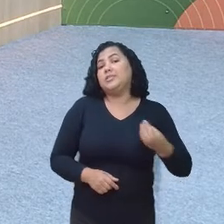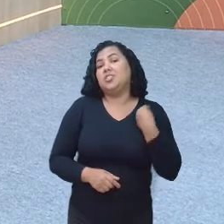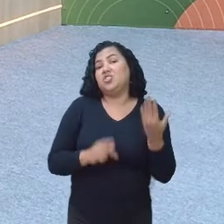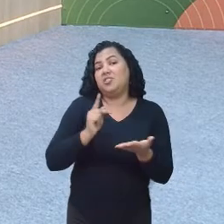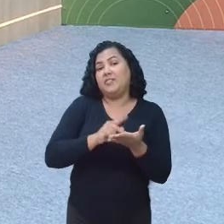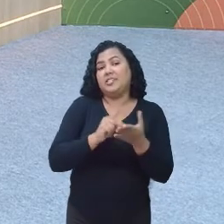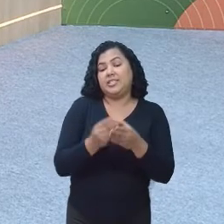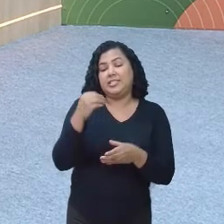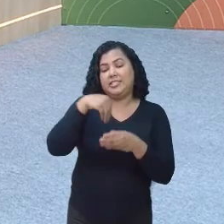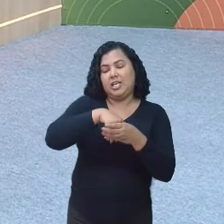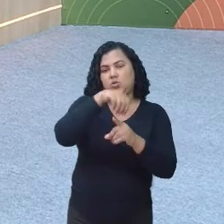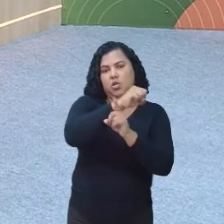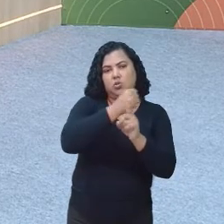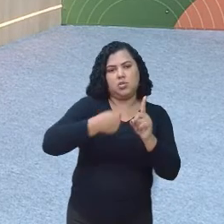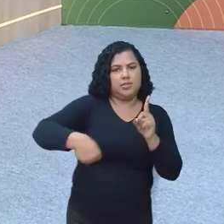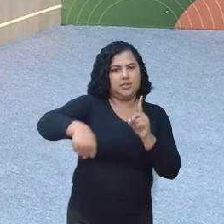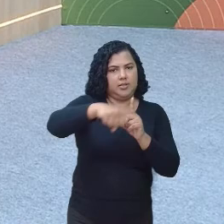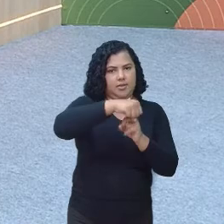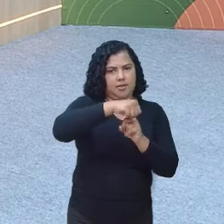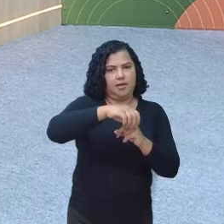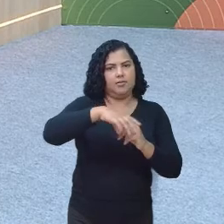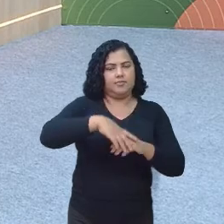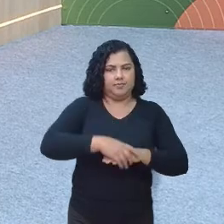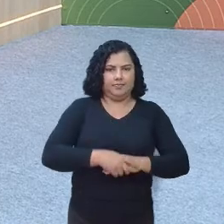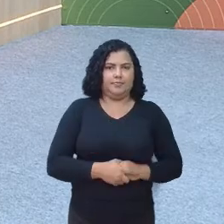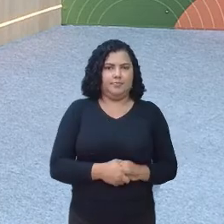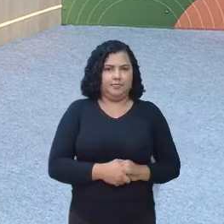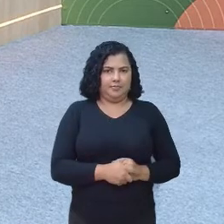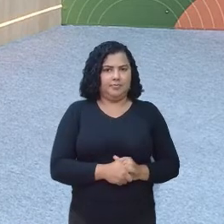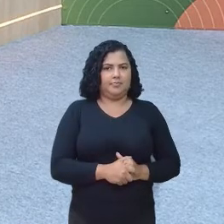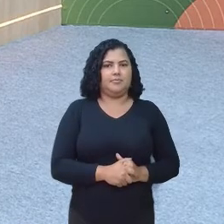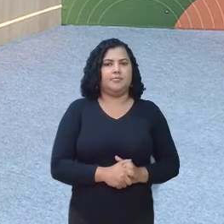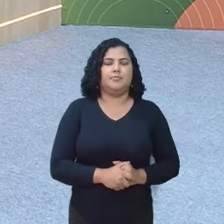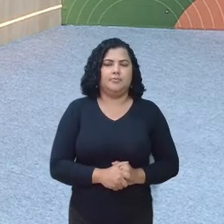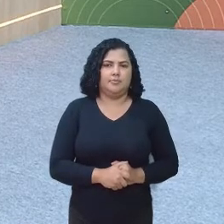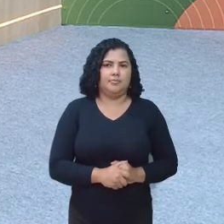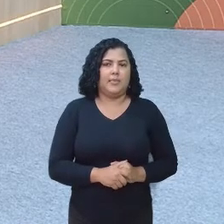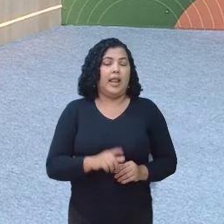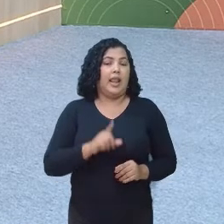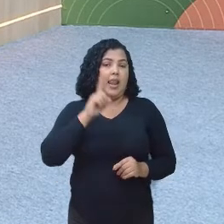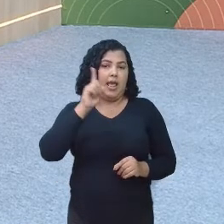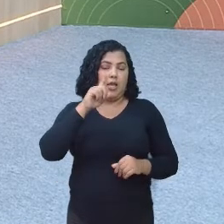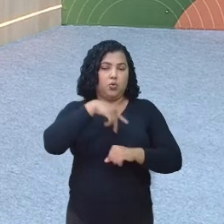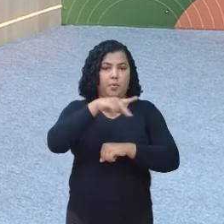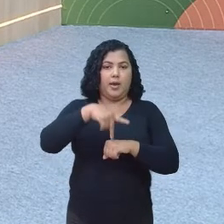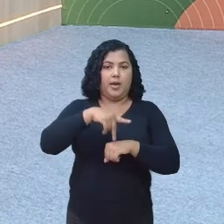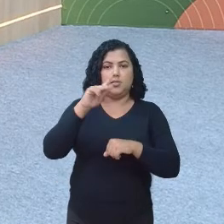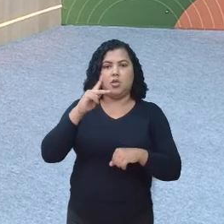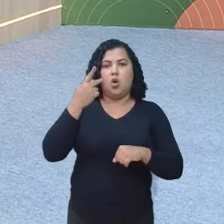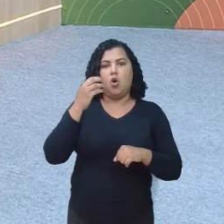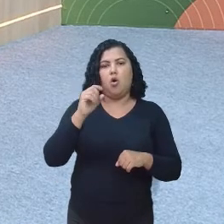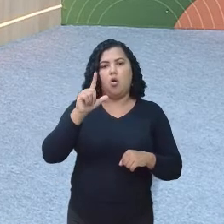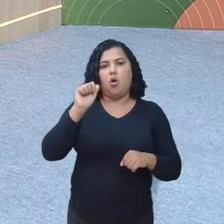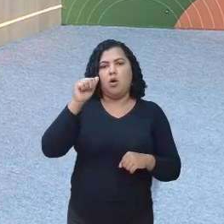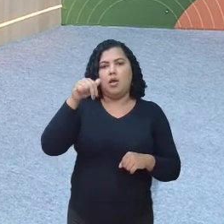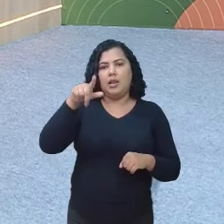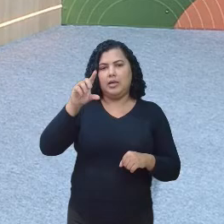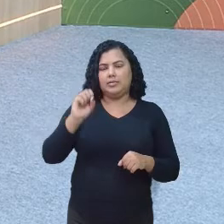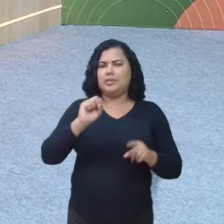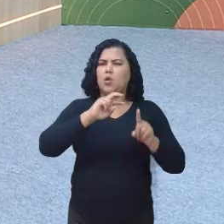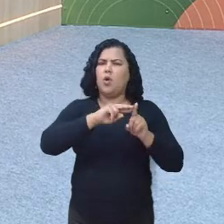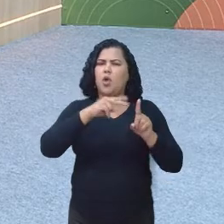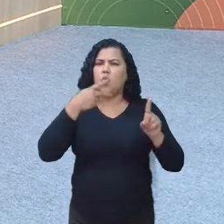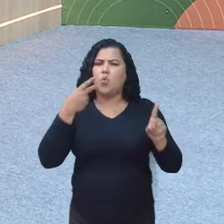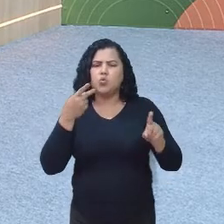do corpo social que envolve todas as pessoas da cidade holandesa. Ela existe dentro da Holanda como um